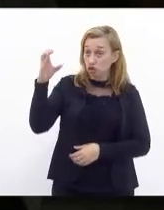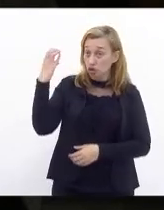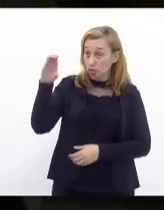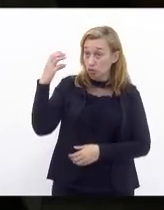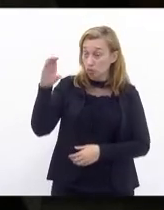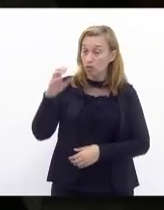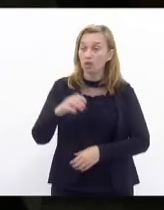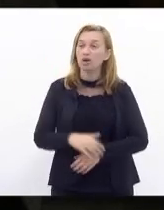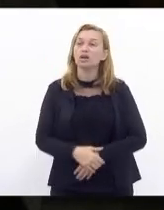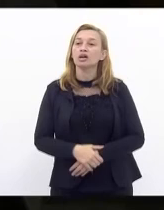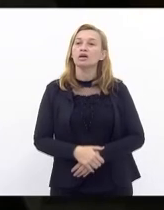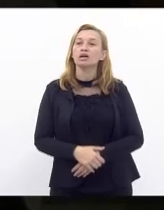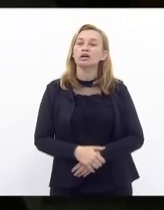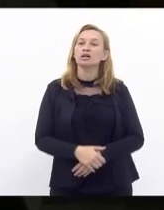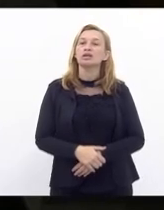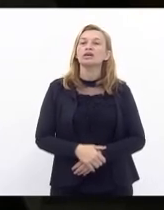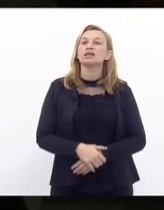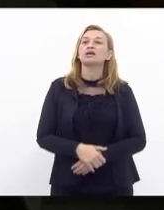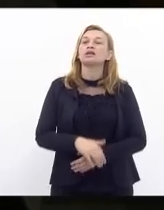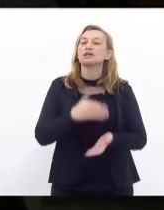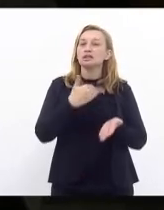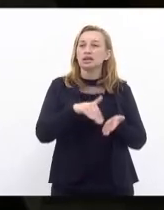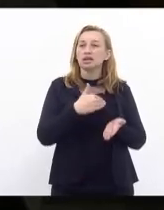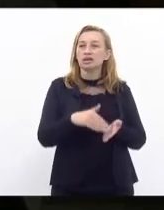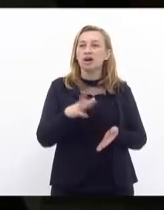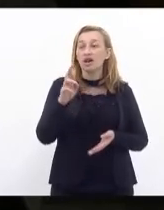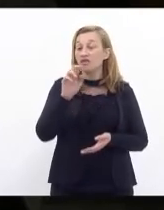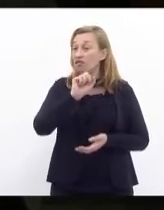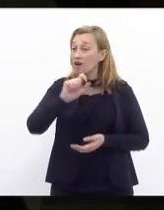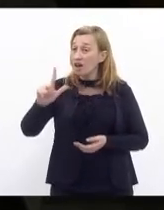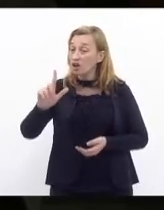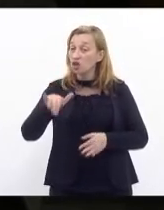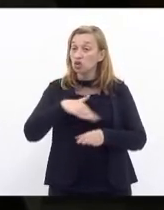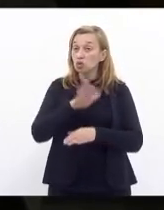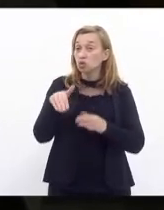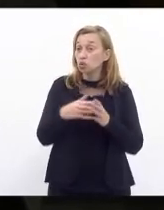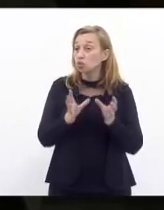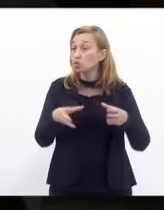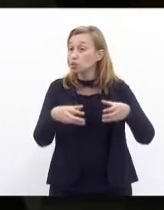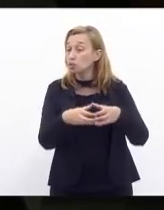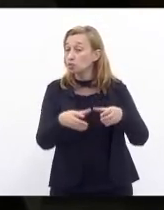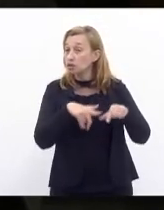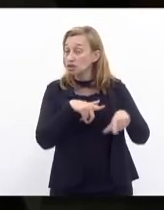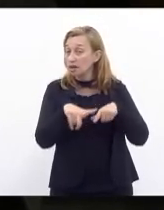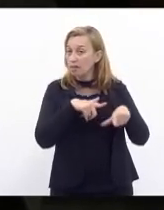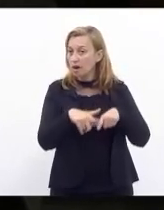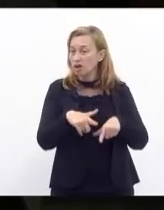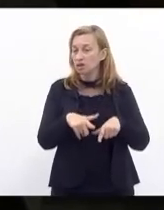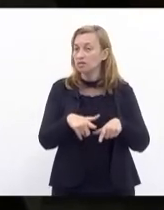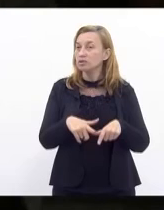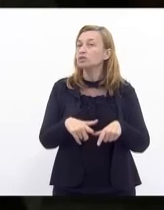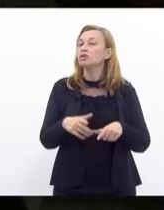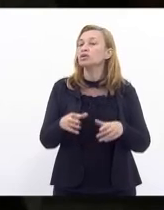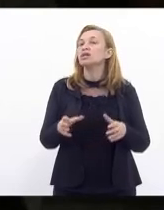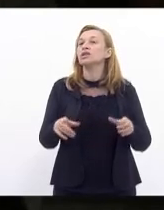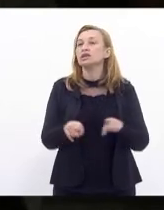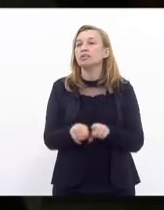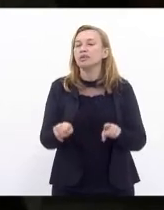do secretário Rafael Costa e de toda a sua equipe, além dos coletivos, e não são poucos, da sociedade civil,